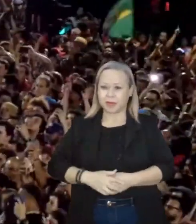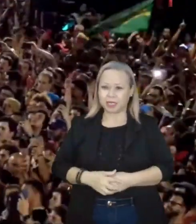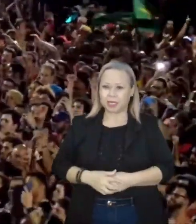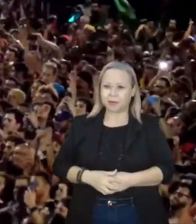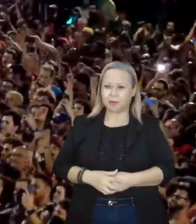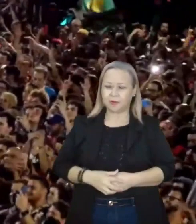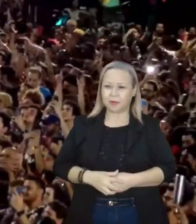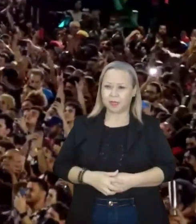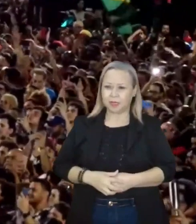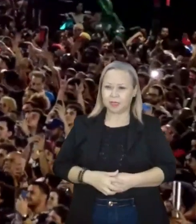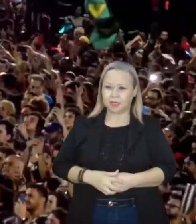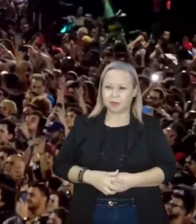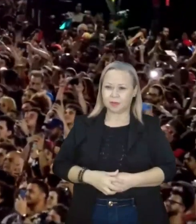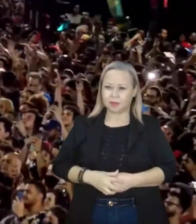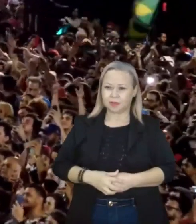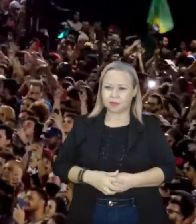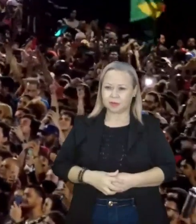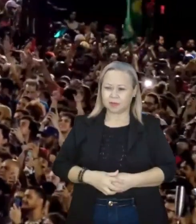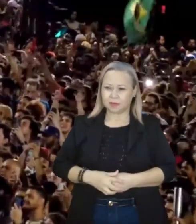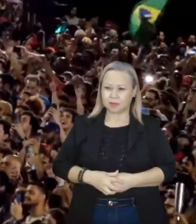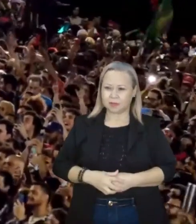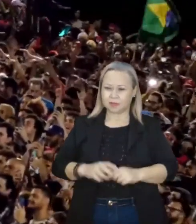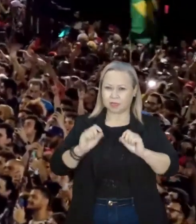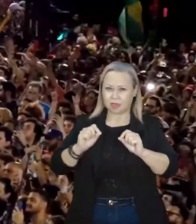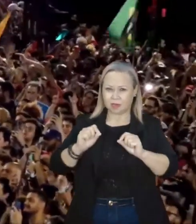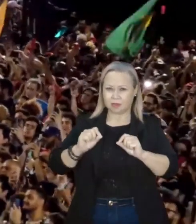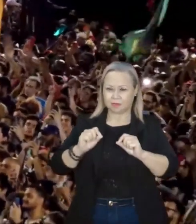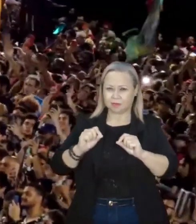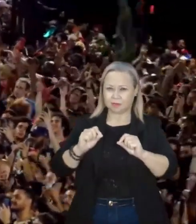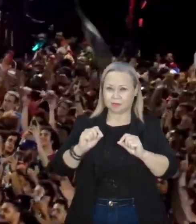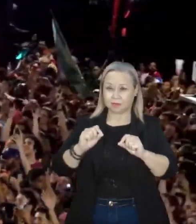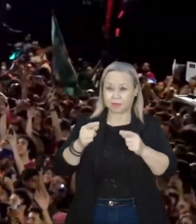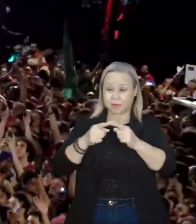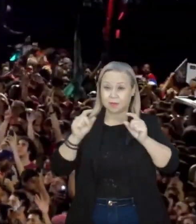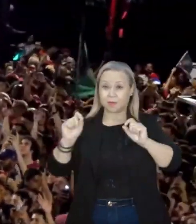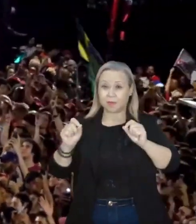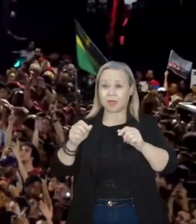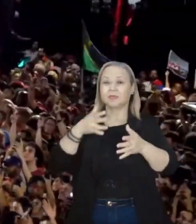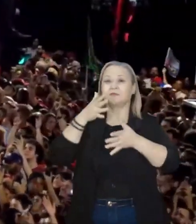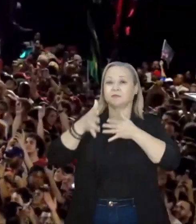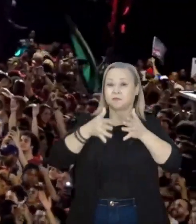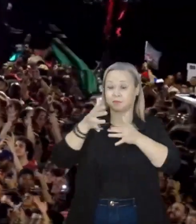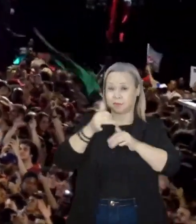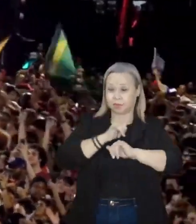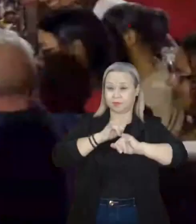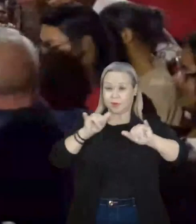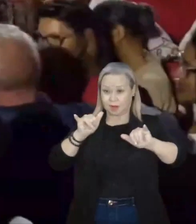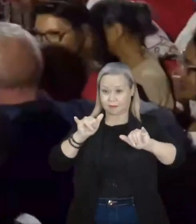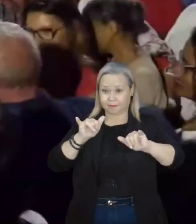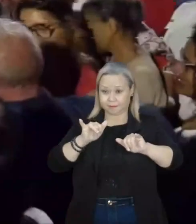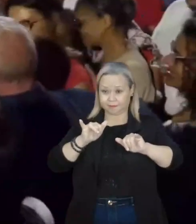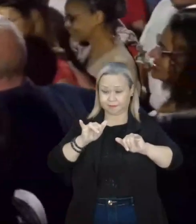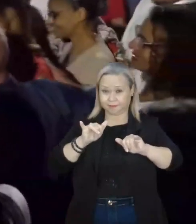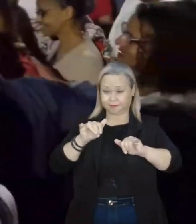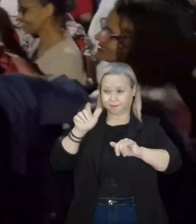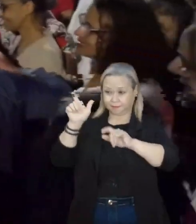posso falar do Corinthians, porque tem outras pessoas aqui. Mas deixa eu falar uma coisa.